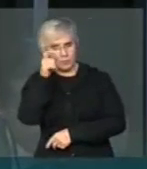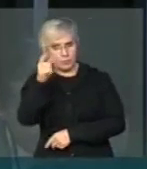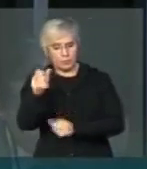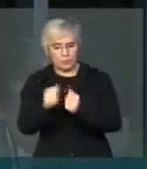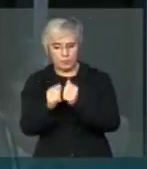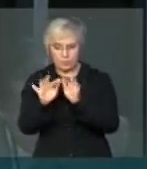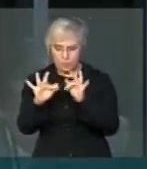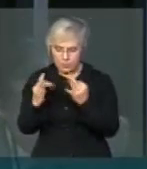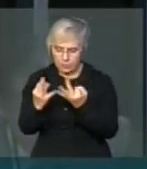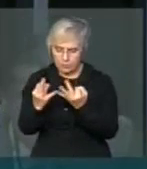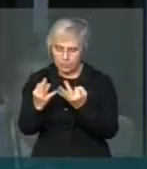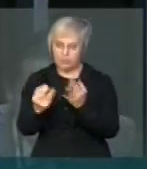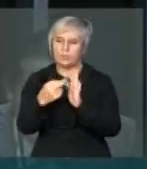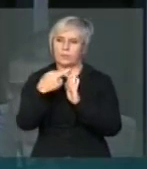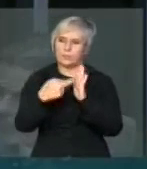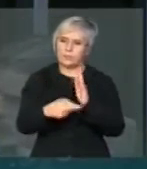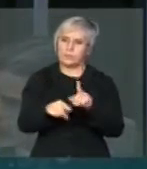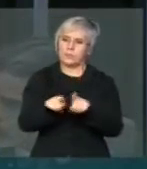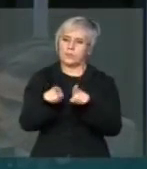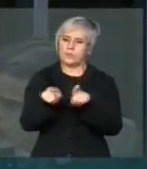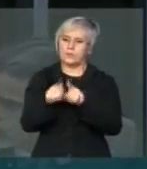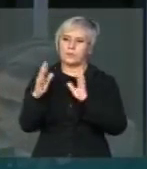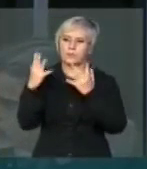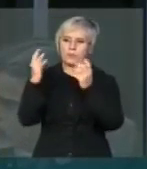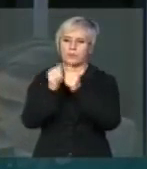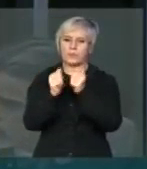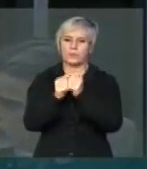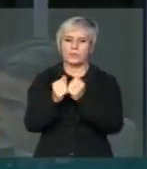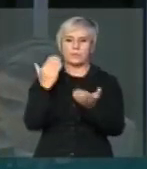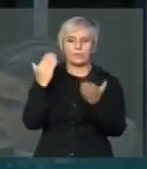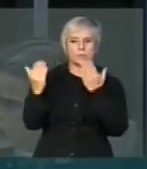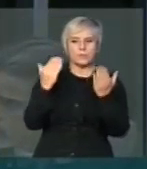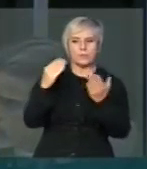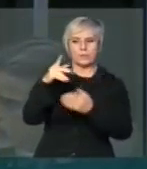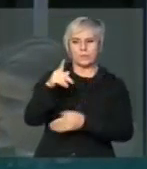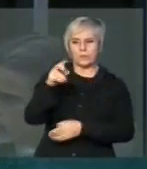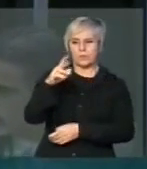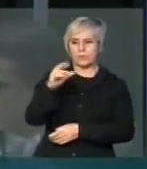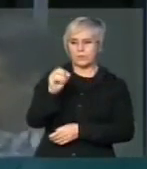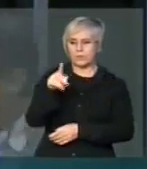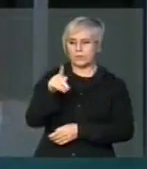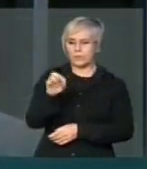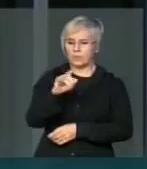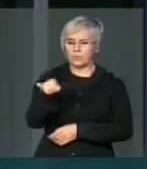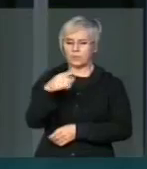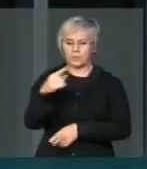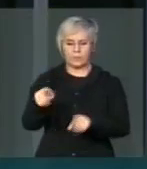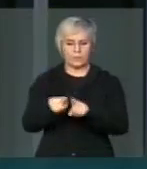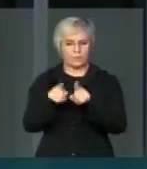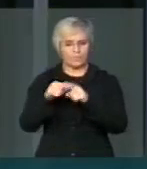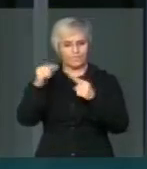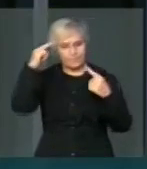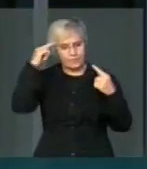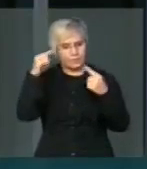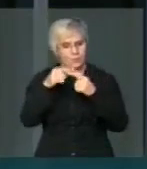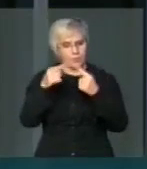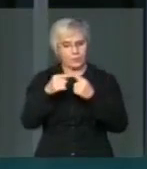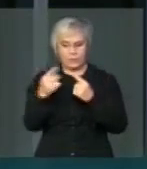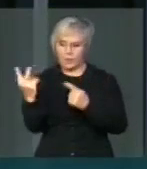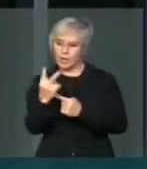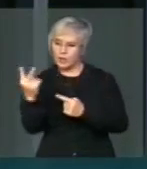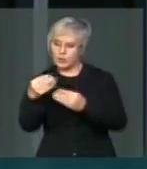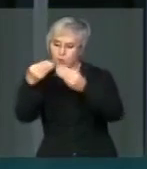família. Essas normas prestam homenagem ao princípio da proporcionalidade e razoabilidade, sem causar qualquer prejuízo às